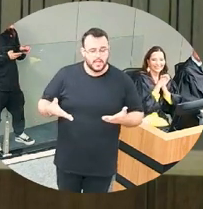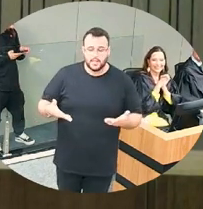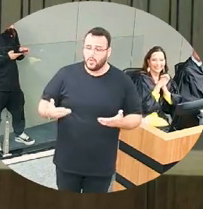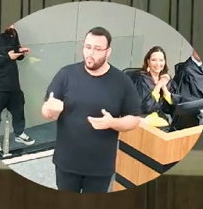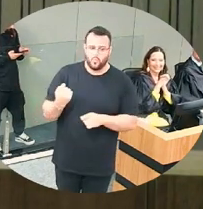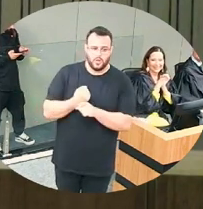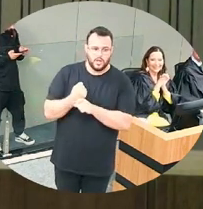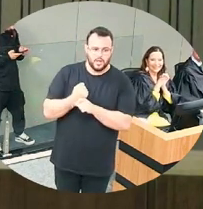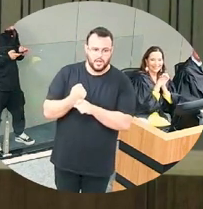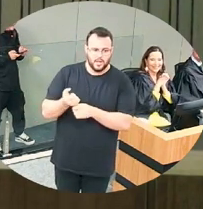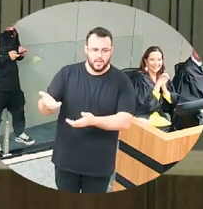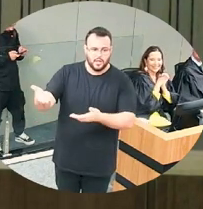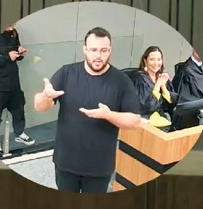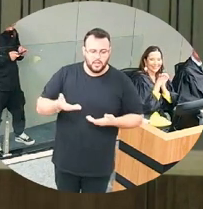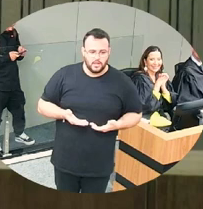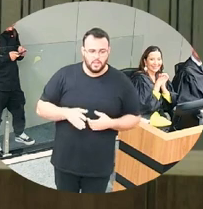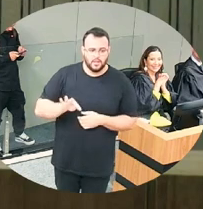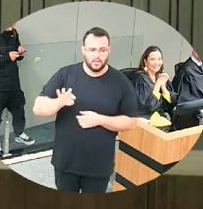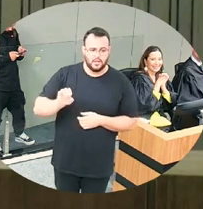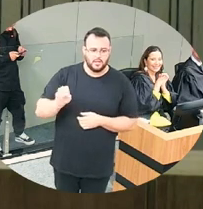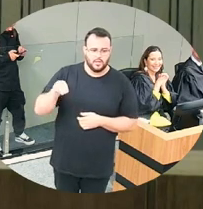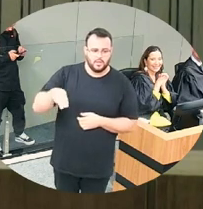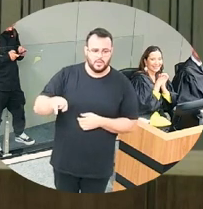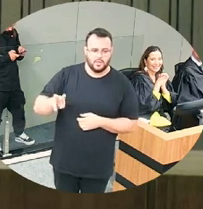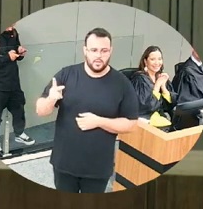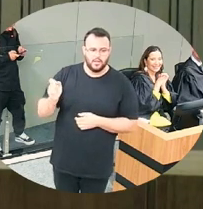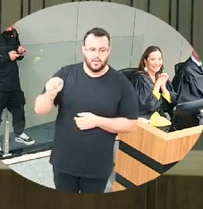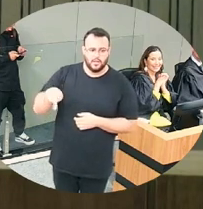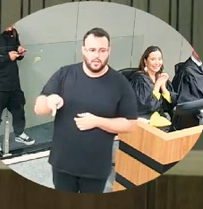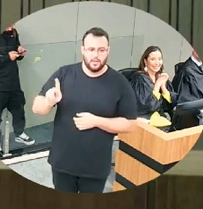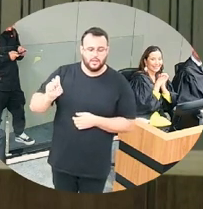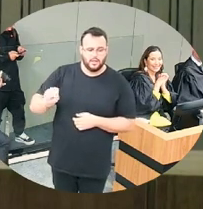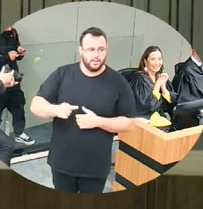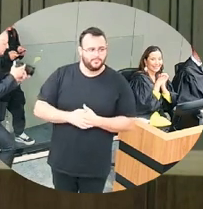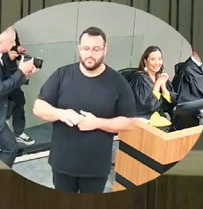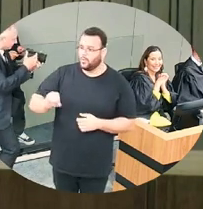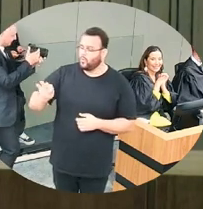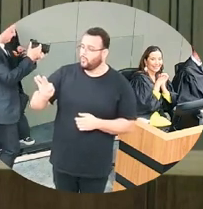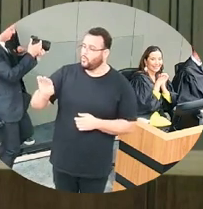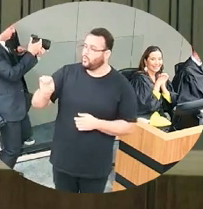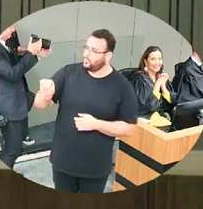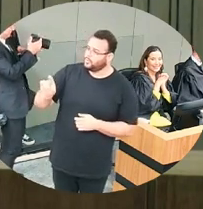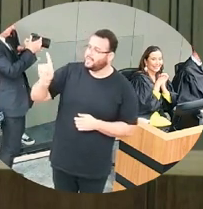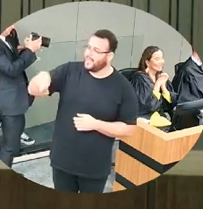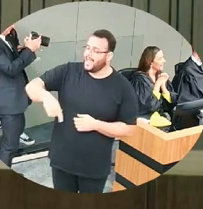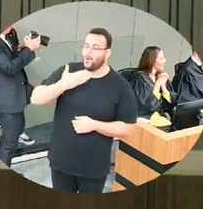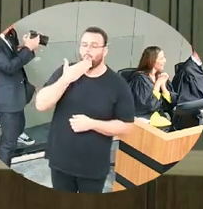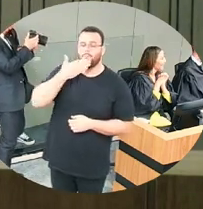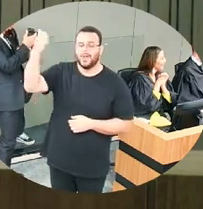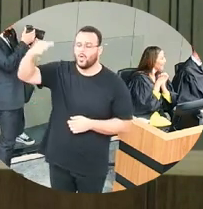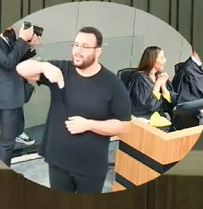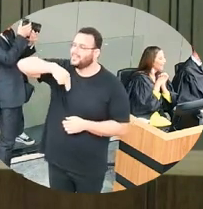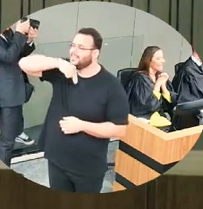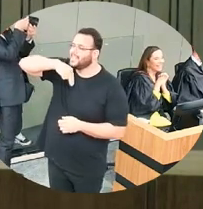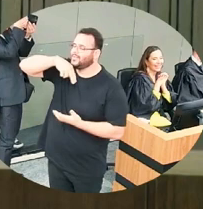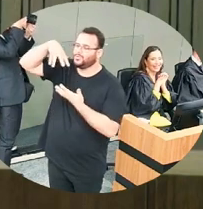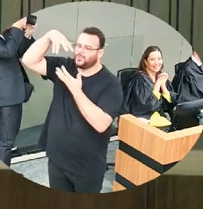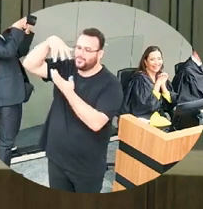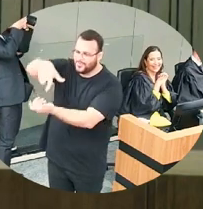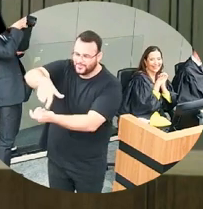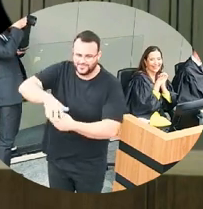ano e aí Tom Hanks que me perdoe mas aqui oto é o melhor Netinho